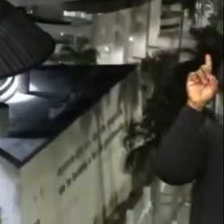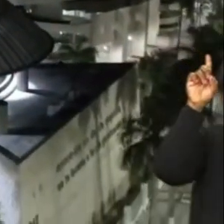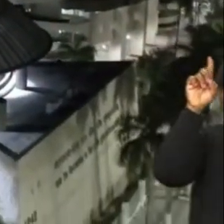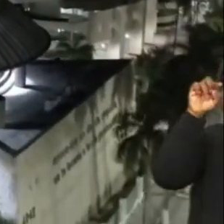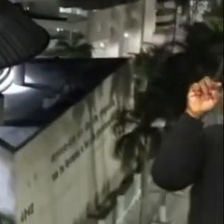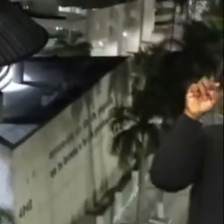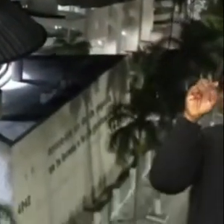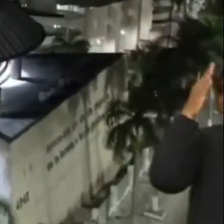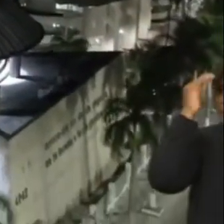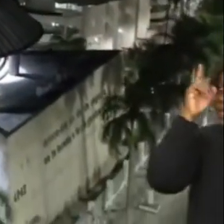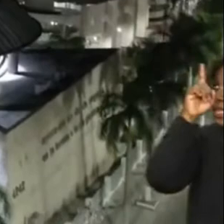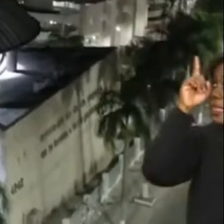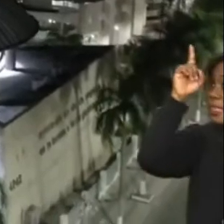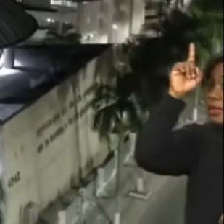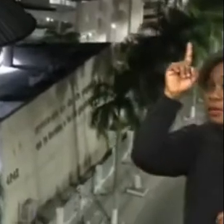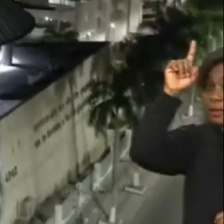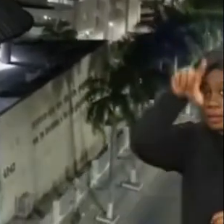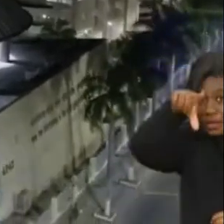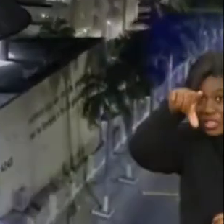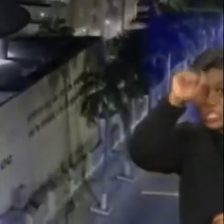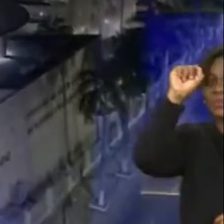Sabia que Deus te escolheu